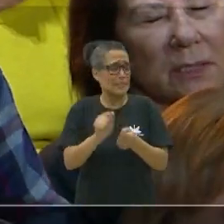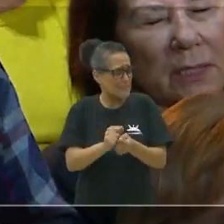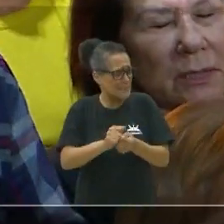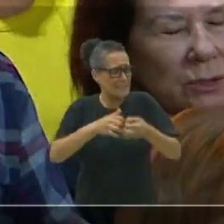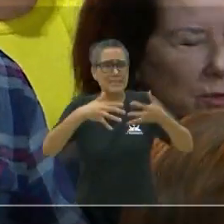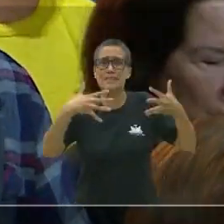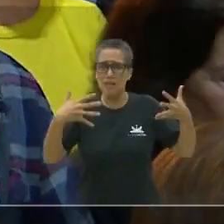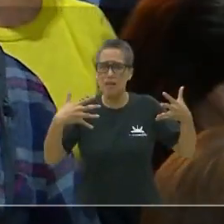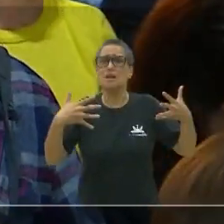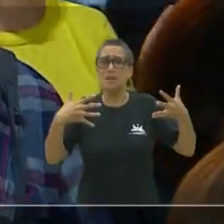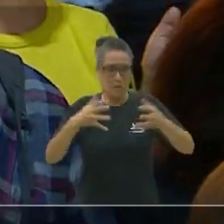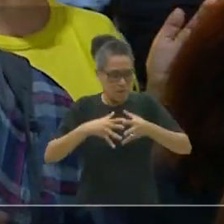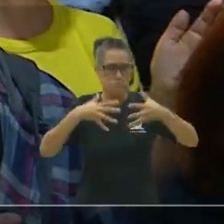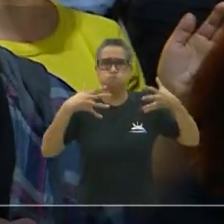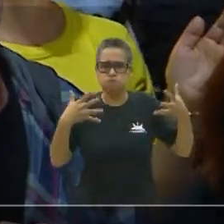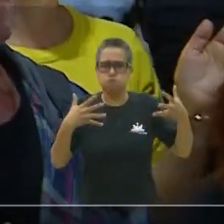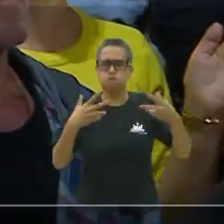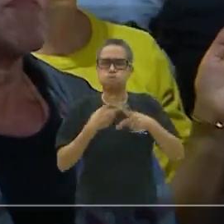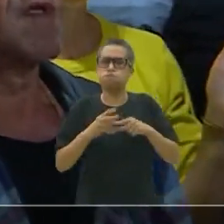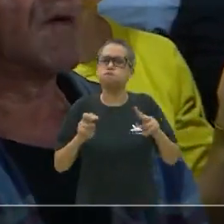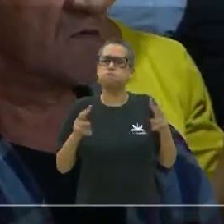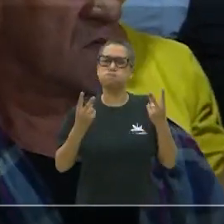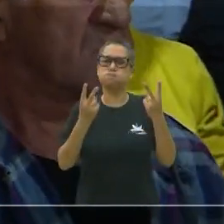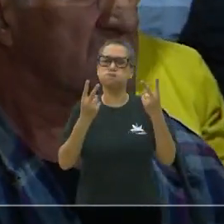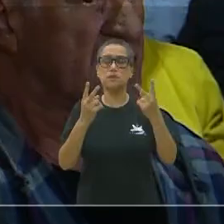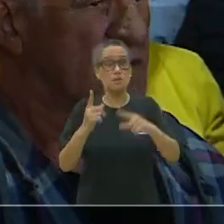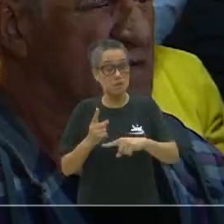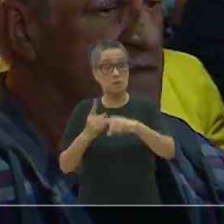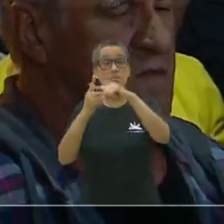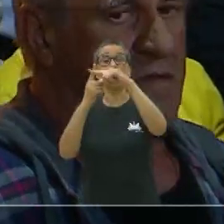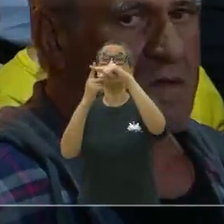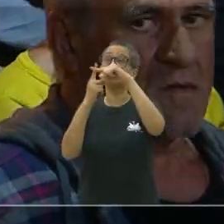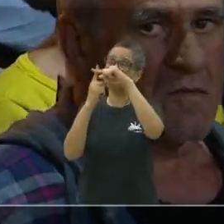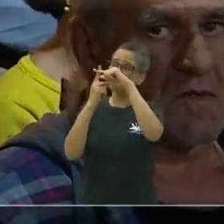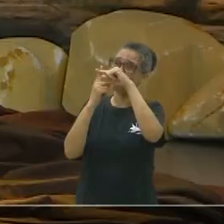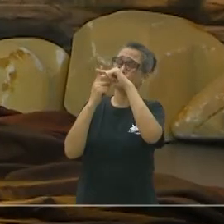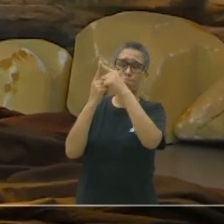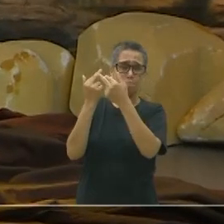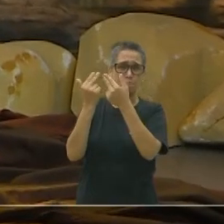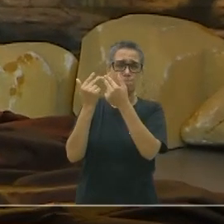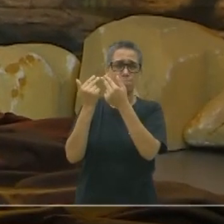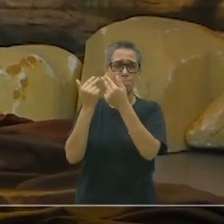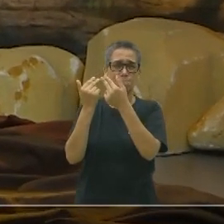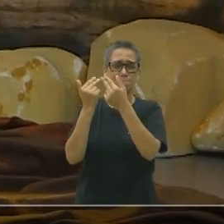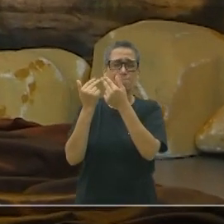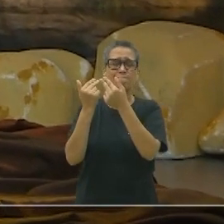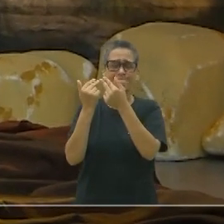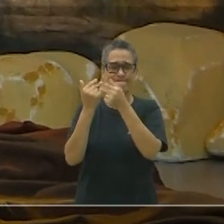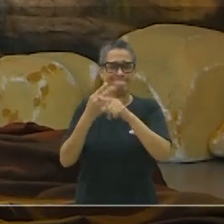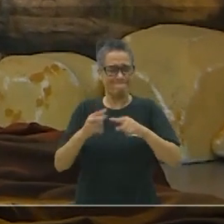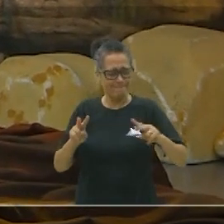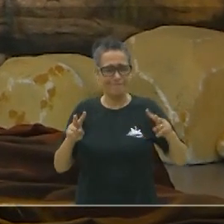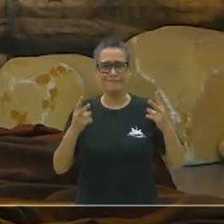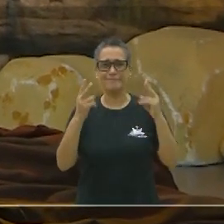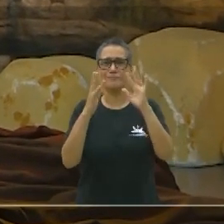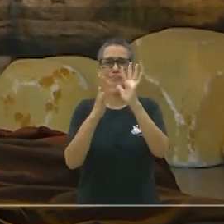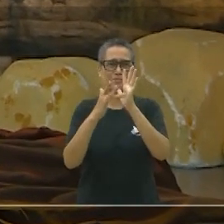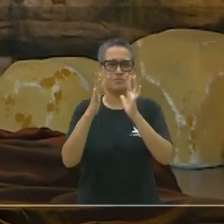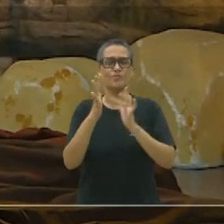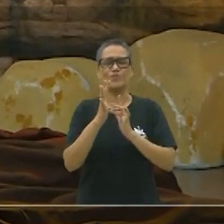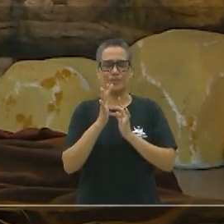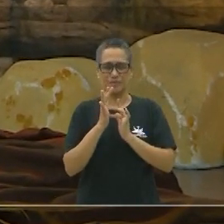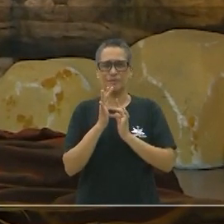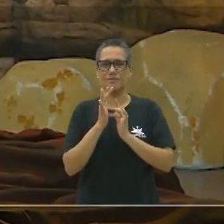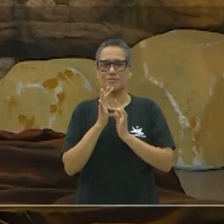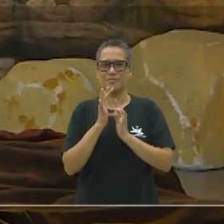As grandes vitórias. As vitórias da cruz. As vitórias da cruz. As vitórias de Jesus. As vitórias de